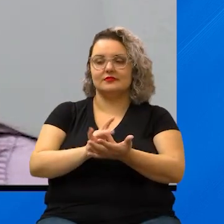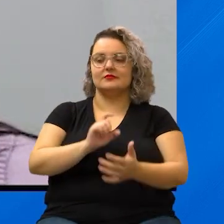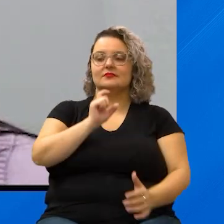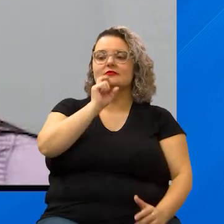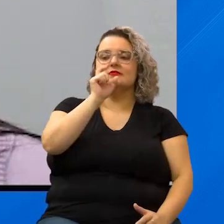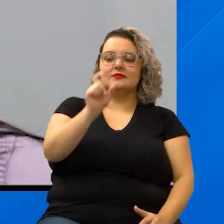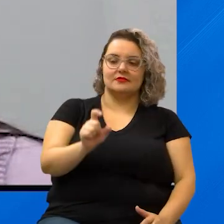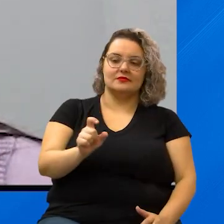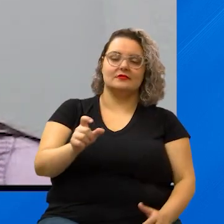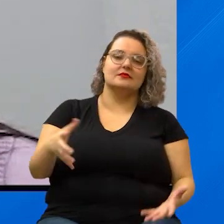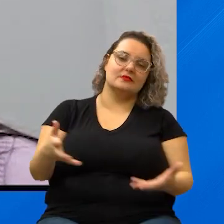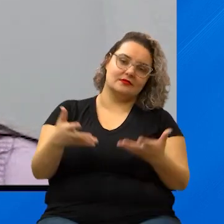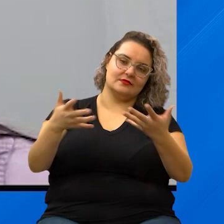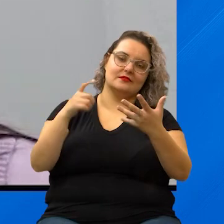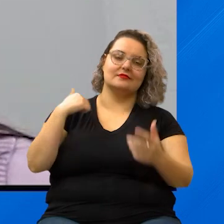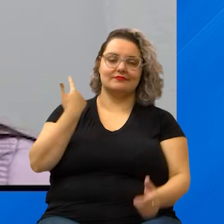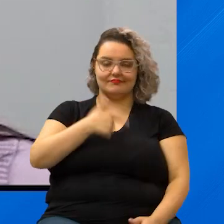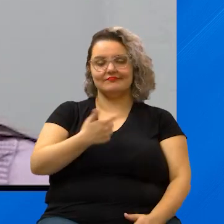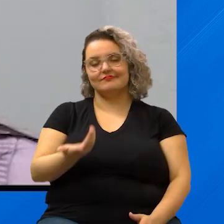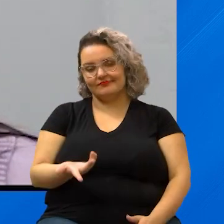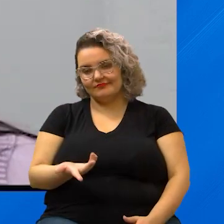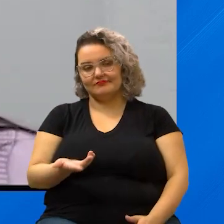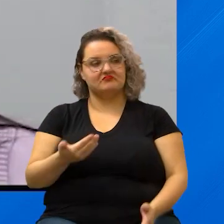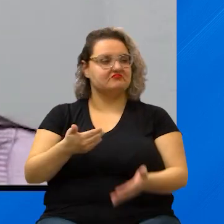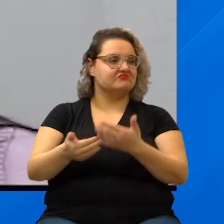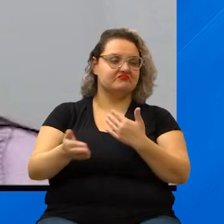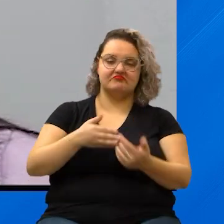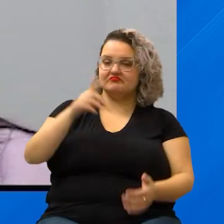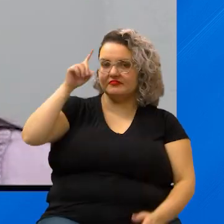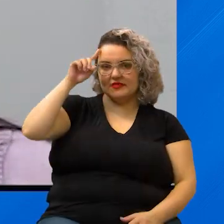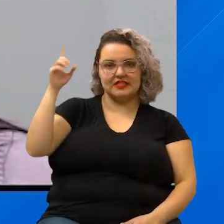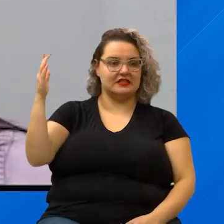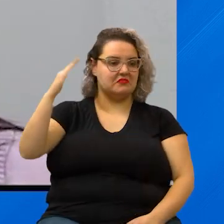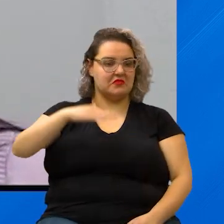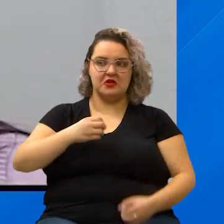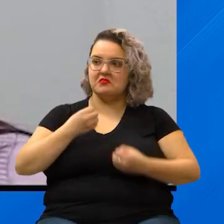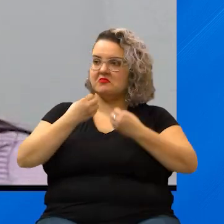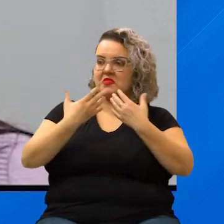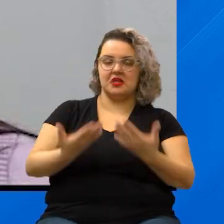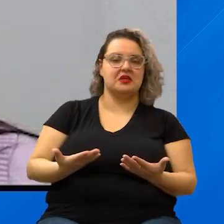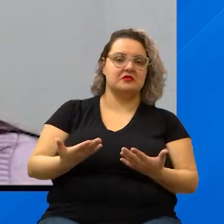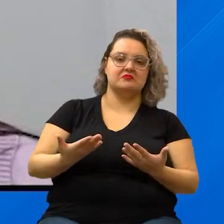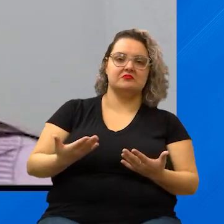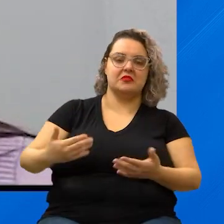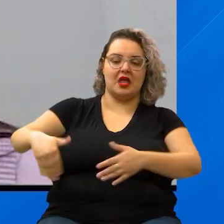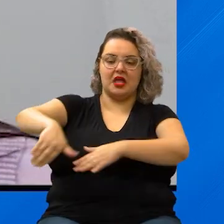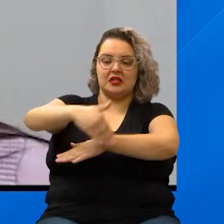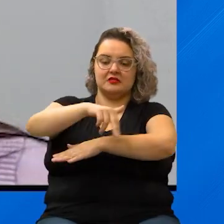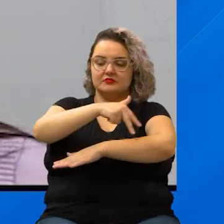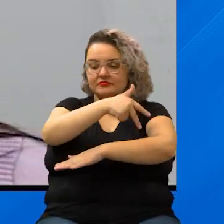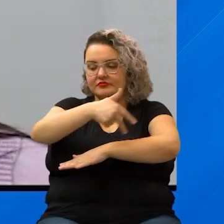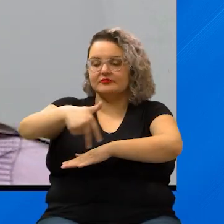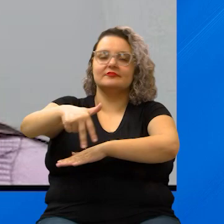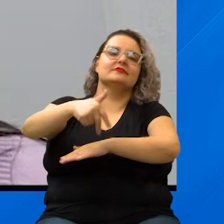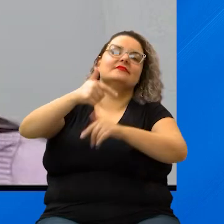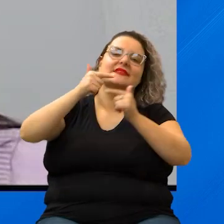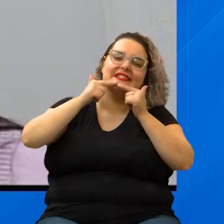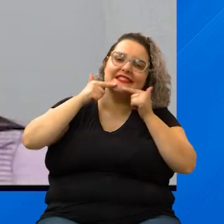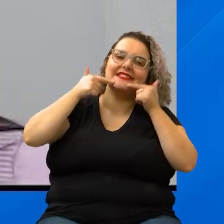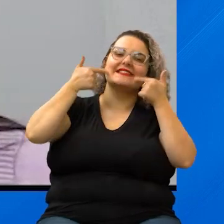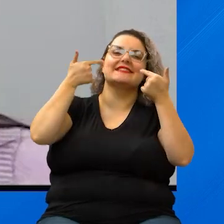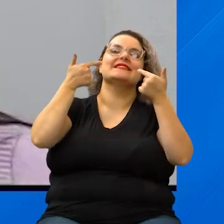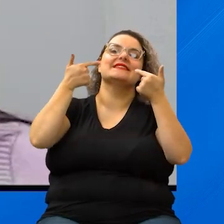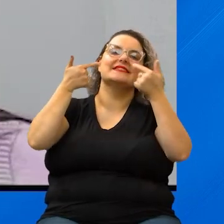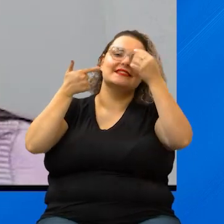de verdade, né? Uma palavra que vai nos motivar. Independente do dia, se tá mal, se tá bem, você saiu pra rua,